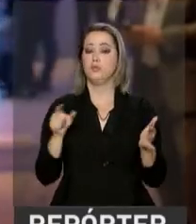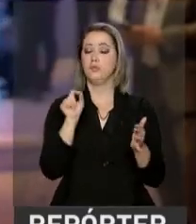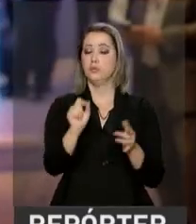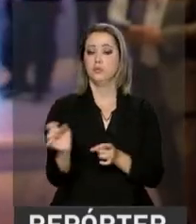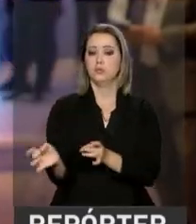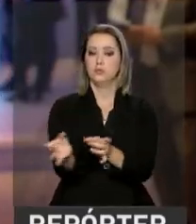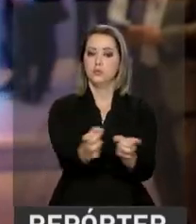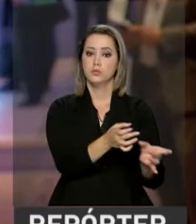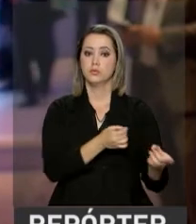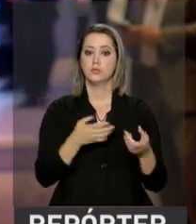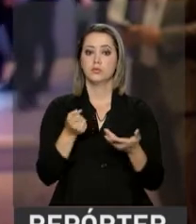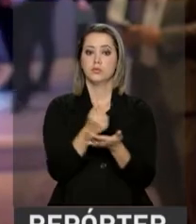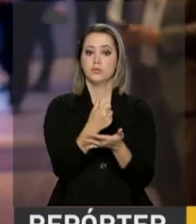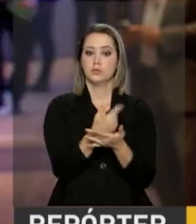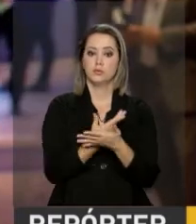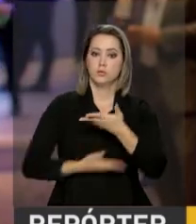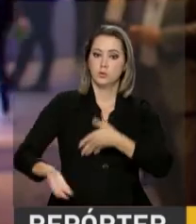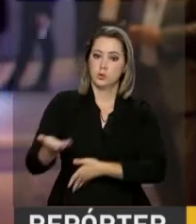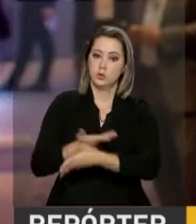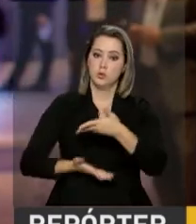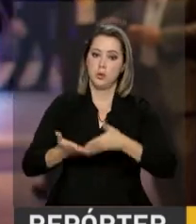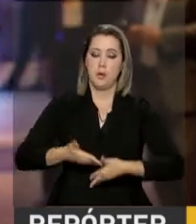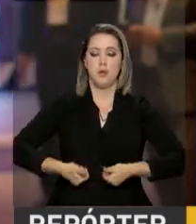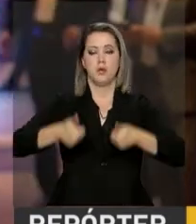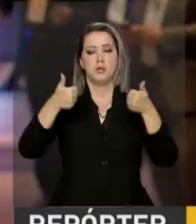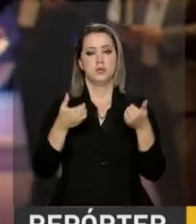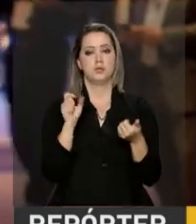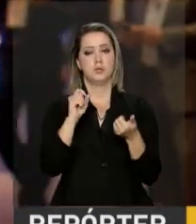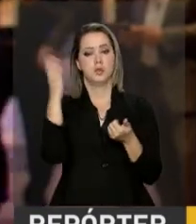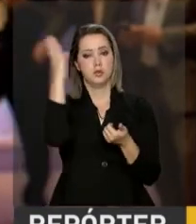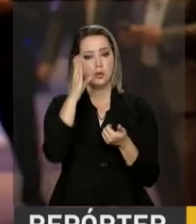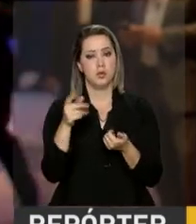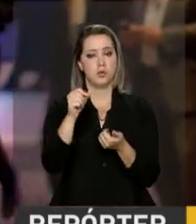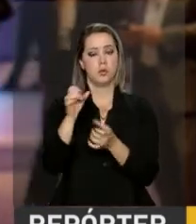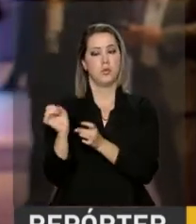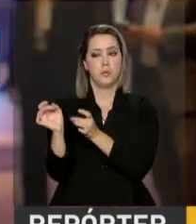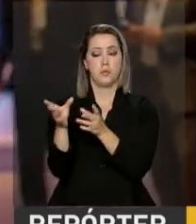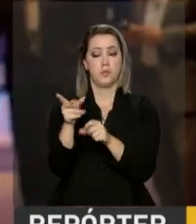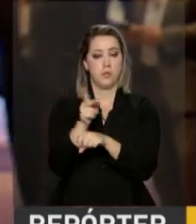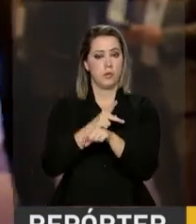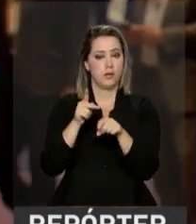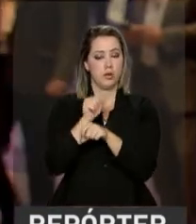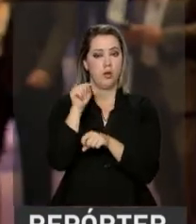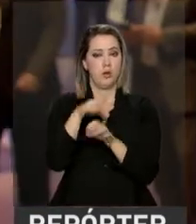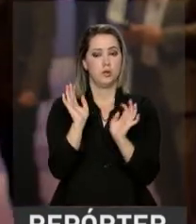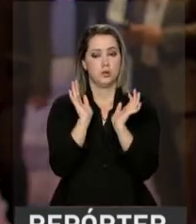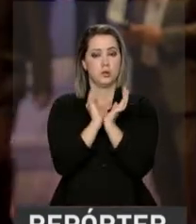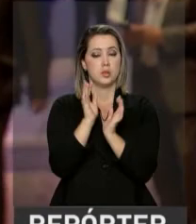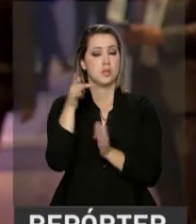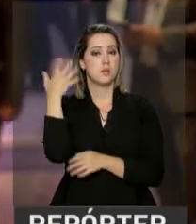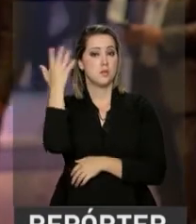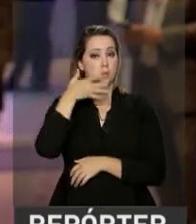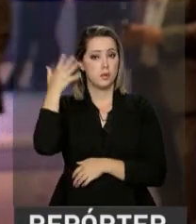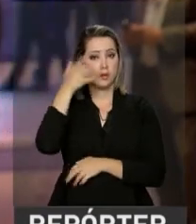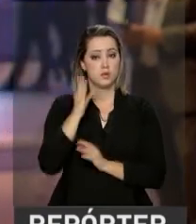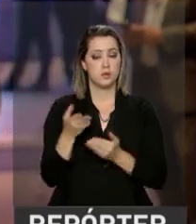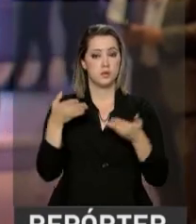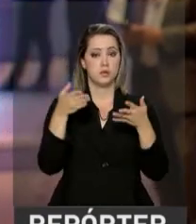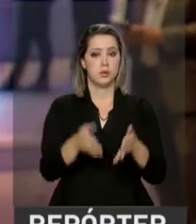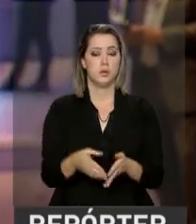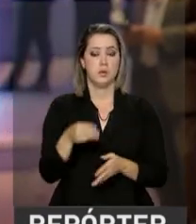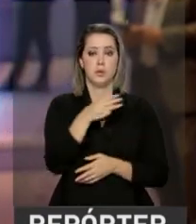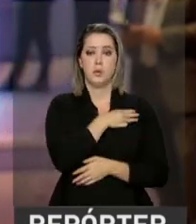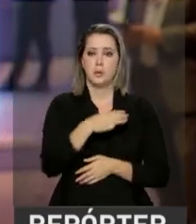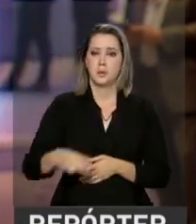moeda de troca para o aumento das vendas de produtos brasileiros para outros países foi o tema do painel que teve a participação do ministro da